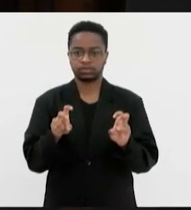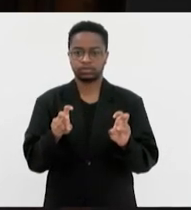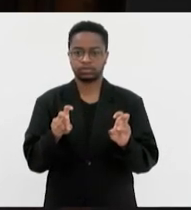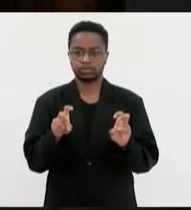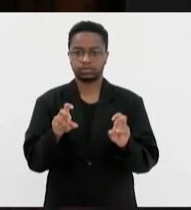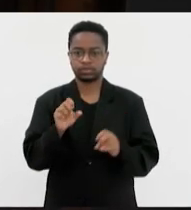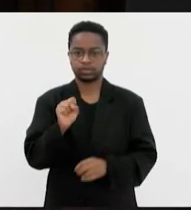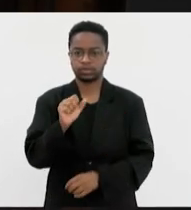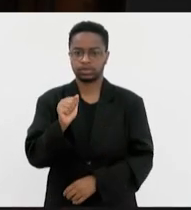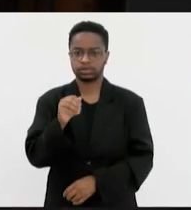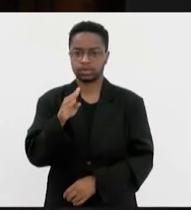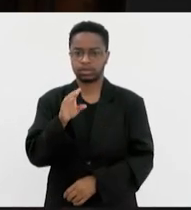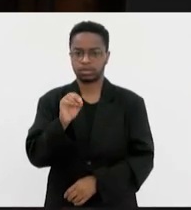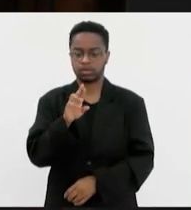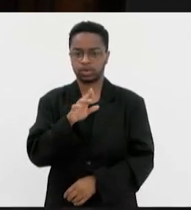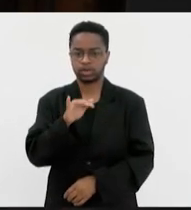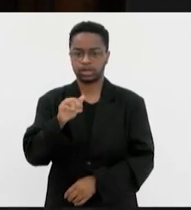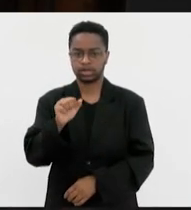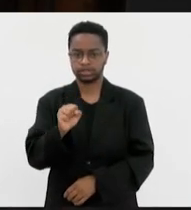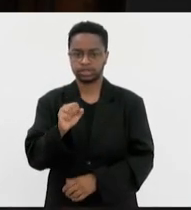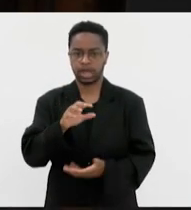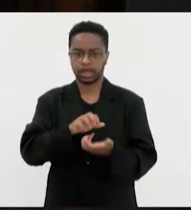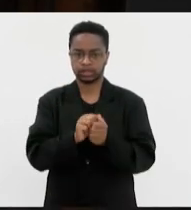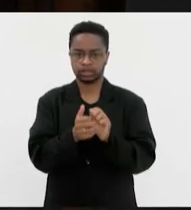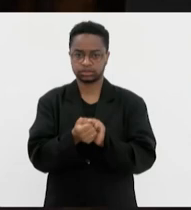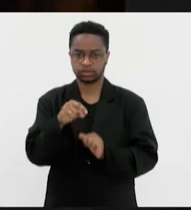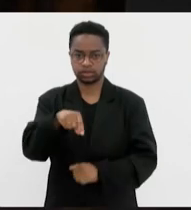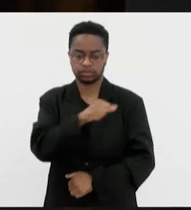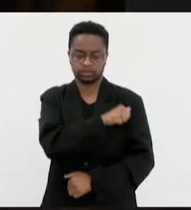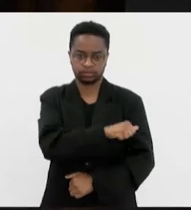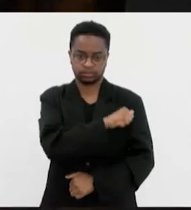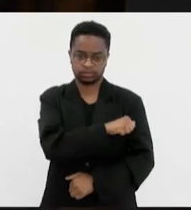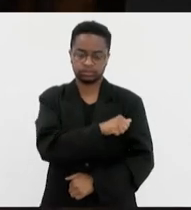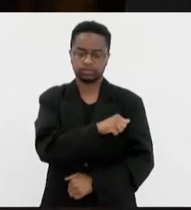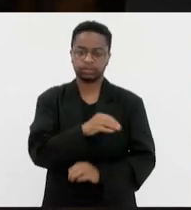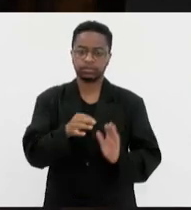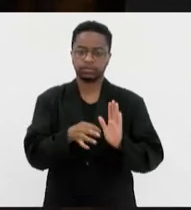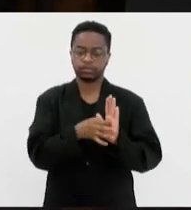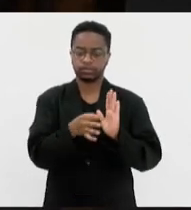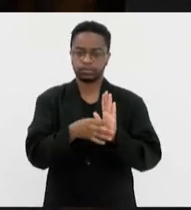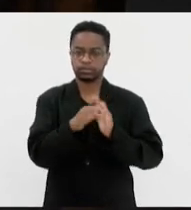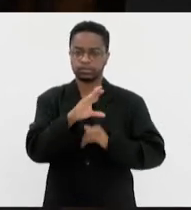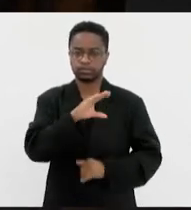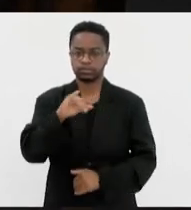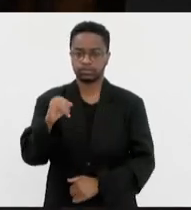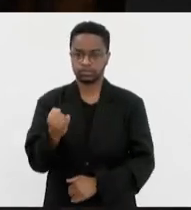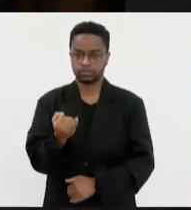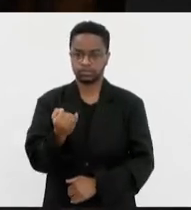saborias artesanais no âmbito do Estado do Rio de Janeiro. Pareceres das comissões de Constituição e Justiça